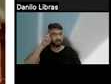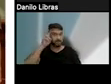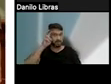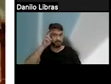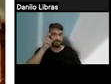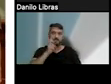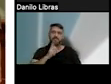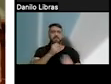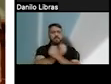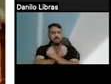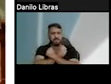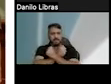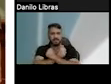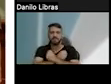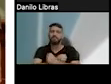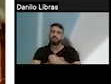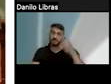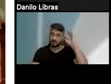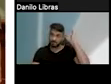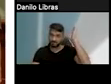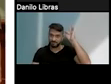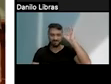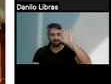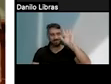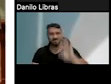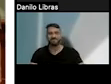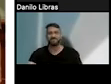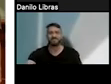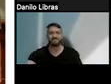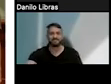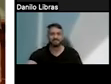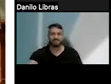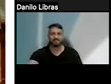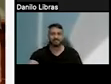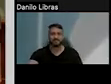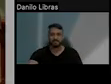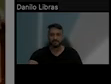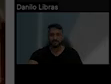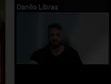Um grande abraço a todos e até a próxima. Tchau, tchau, gente.